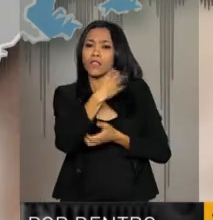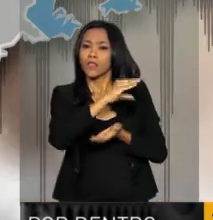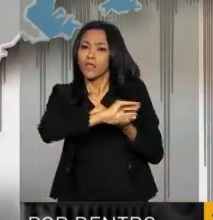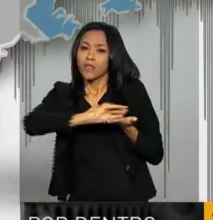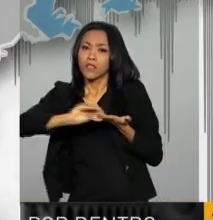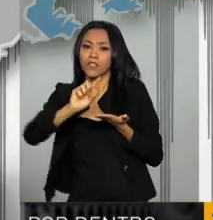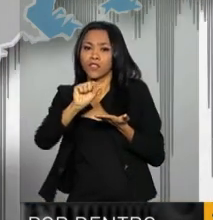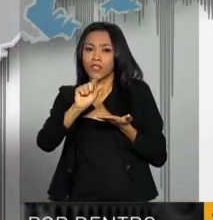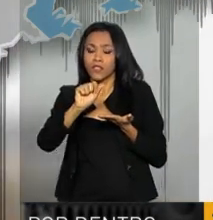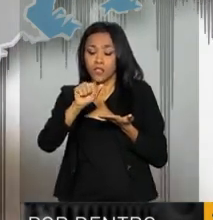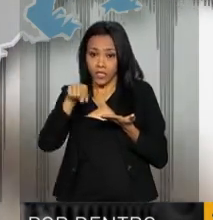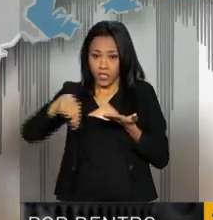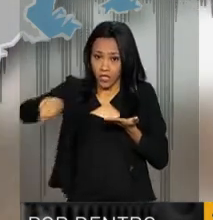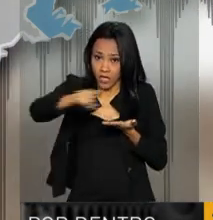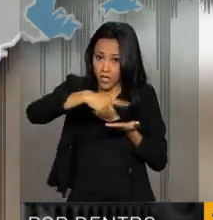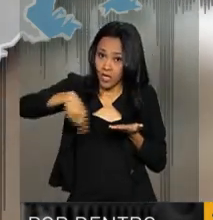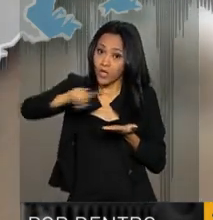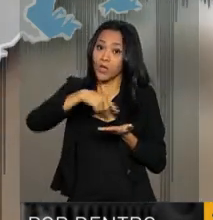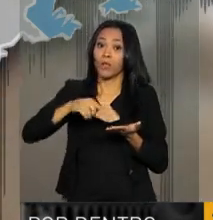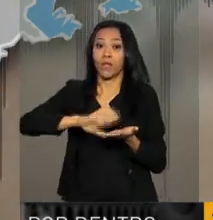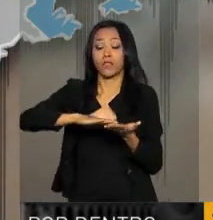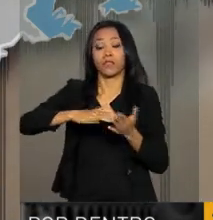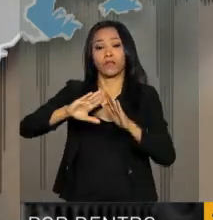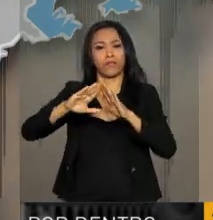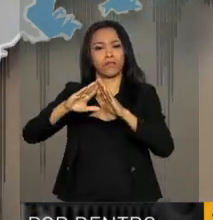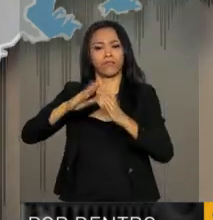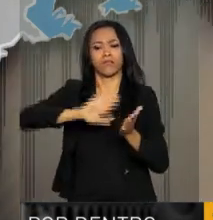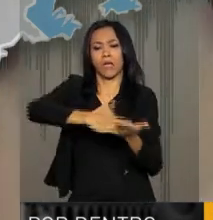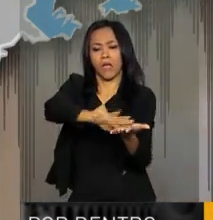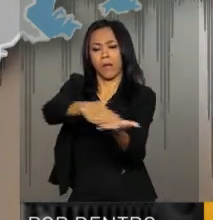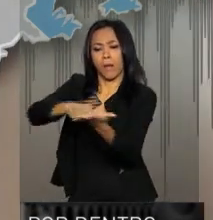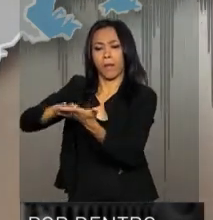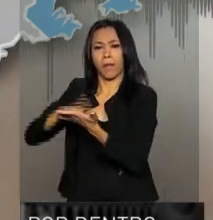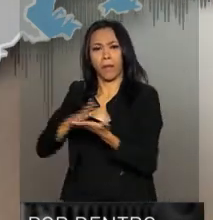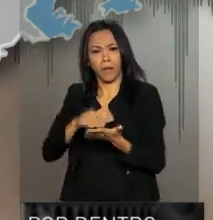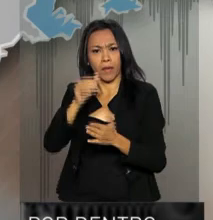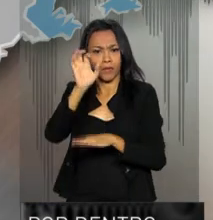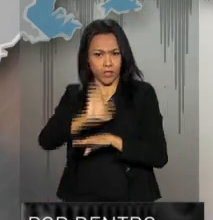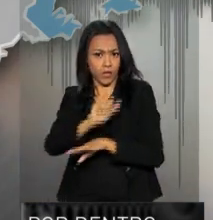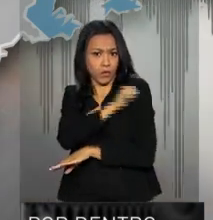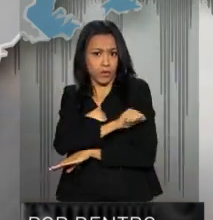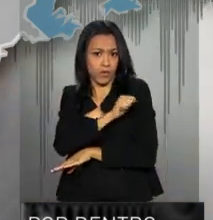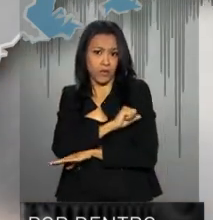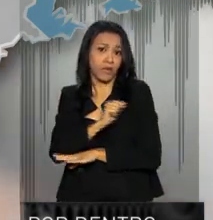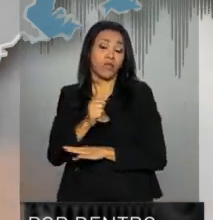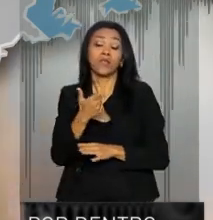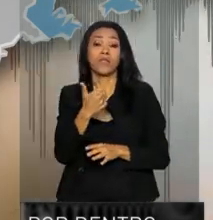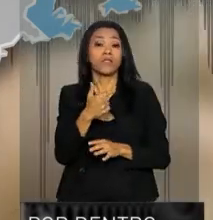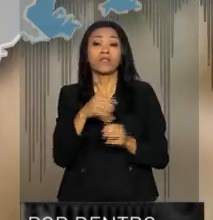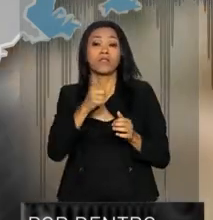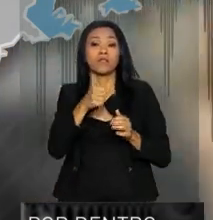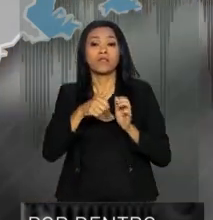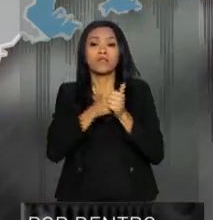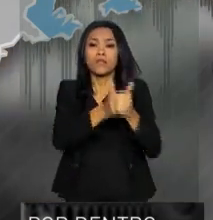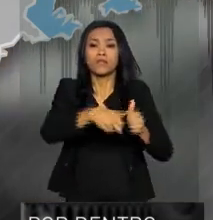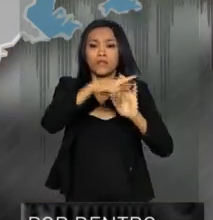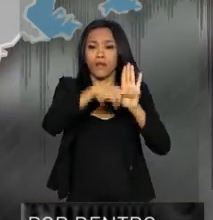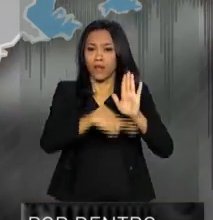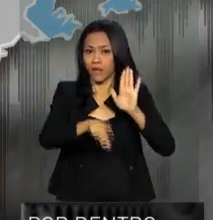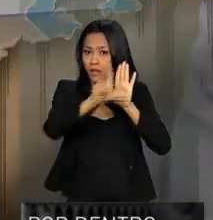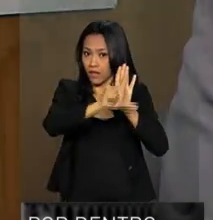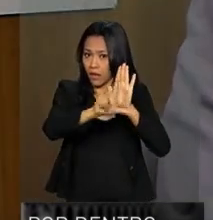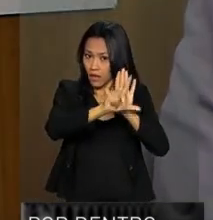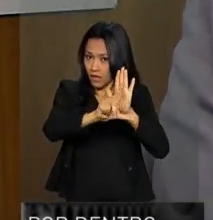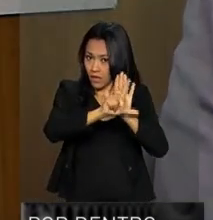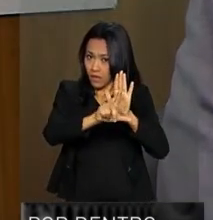tem que ser via lei rouanet tatiana bom dia bom dia os ouvintes do rio de janeiro e não